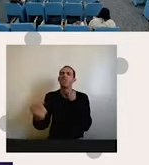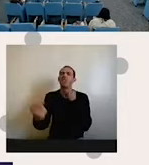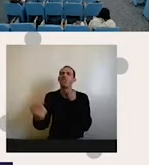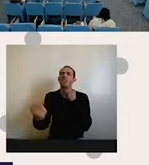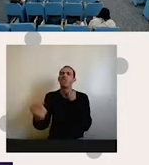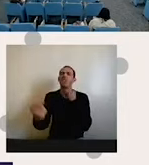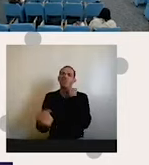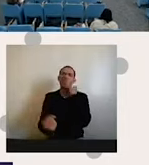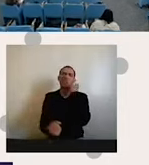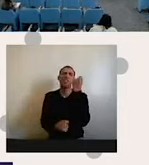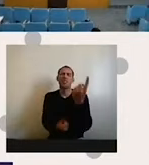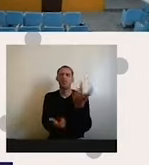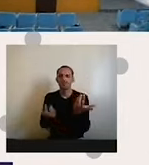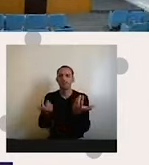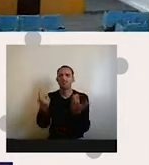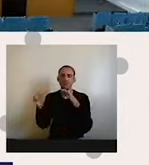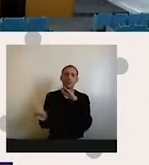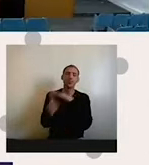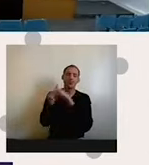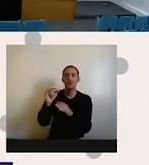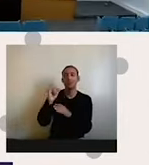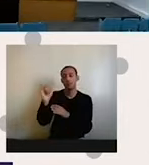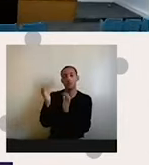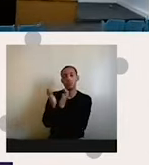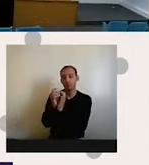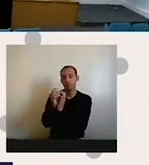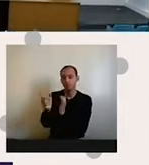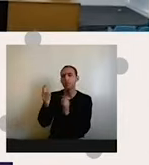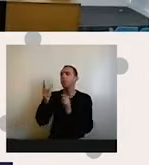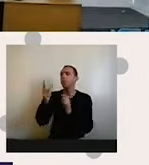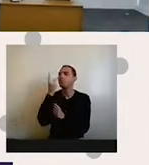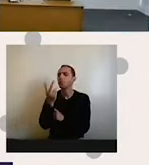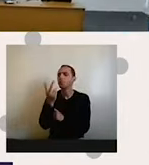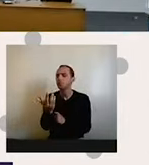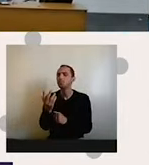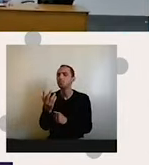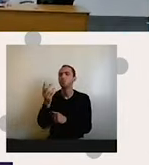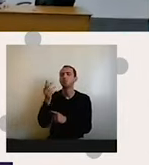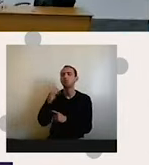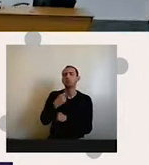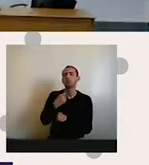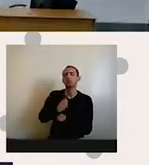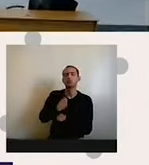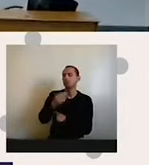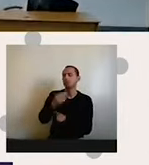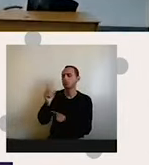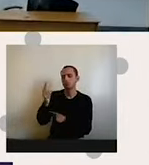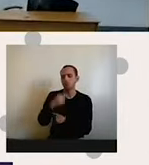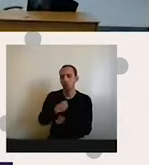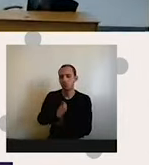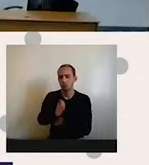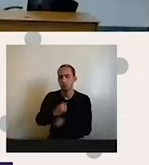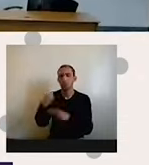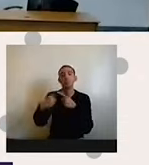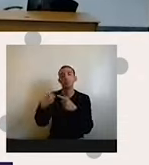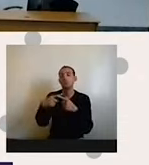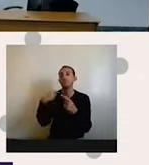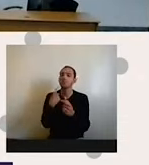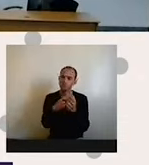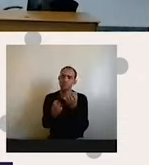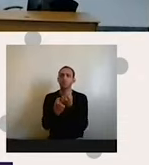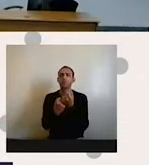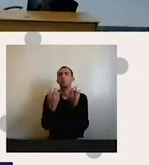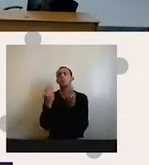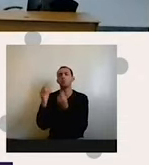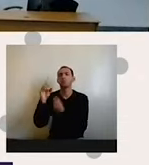O que nós temos nos apoiado muito são os dados da Previdência. Então, o NETEP, a gente vai olhar a empresa, se é